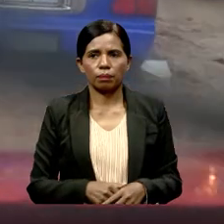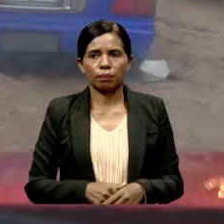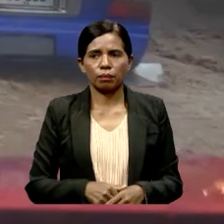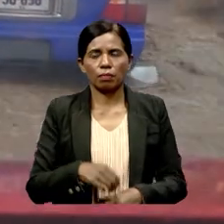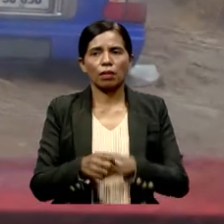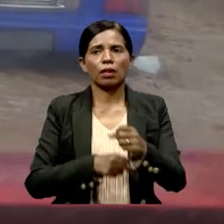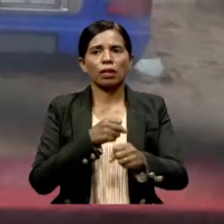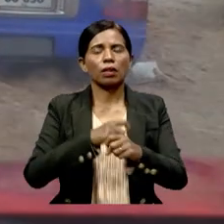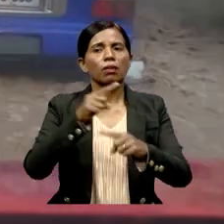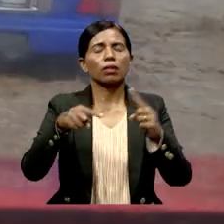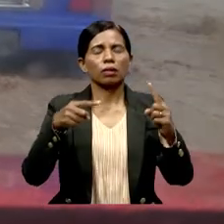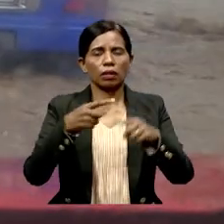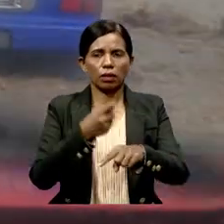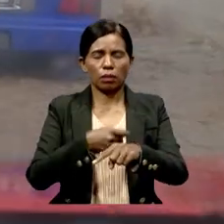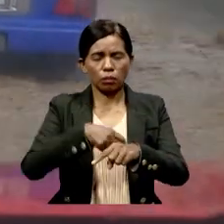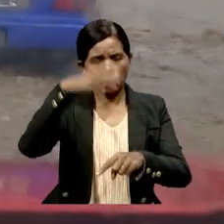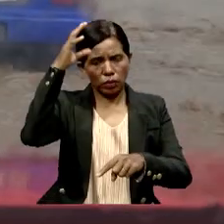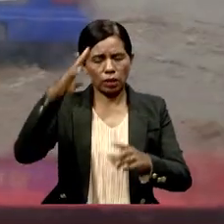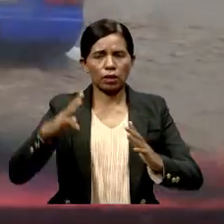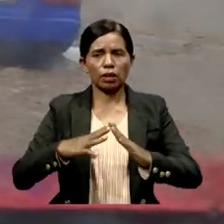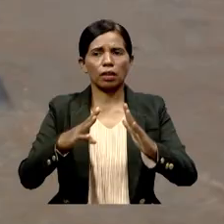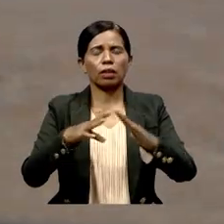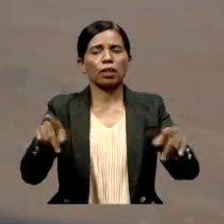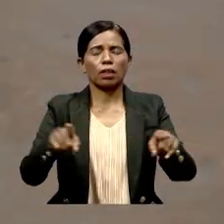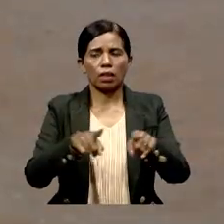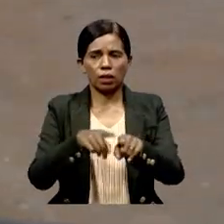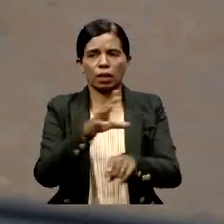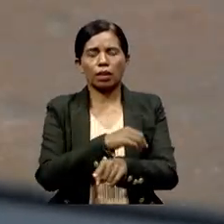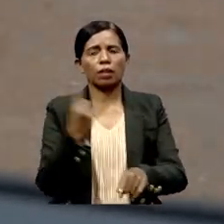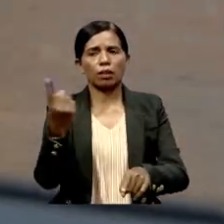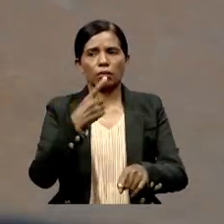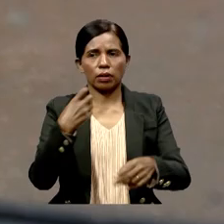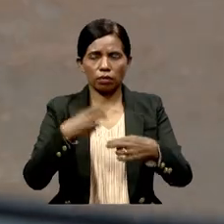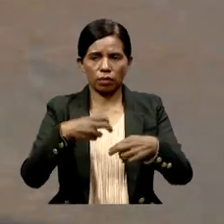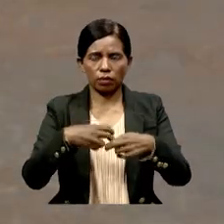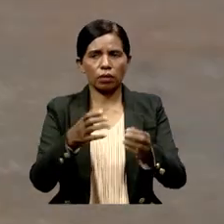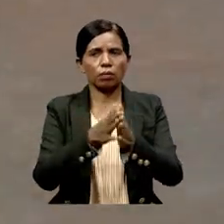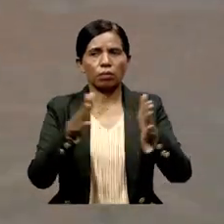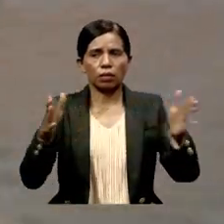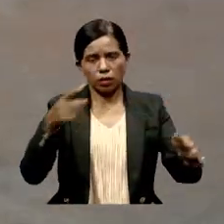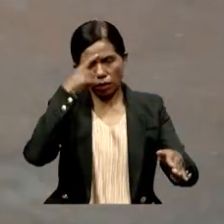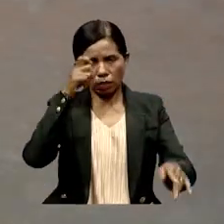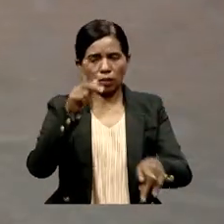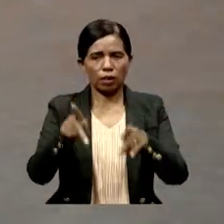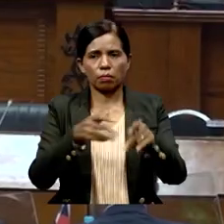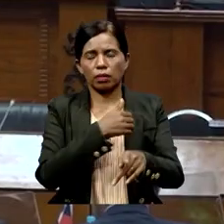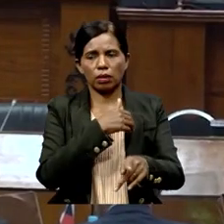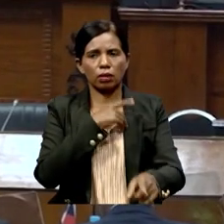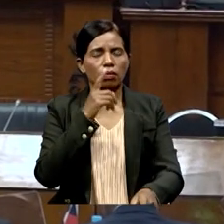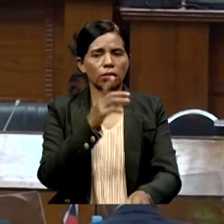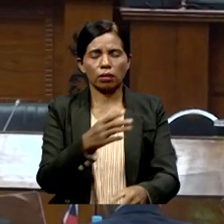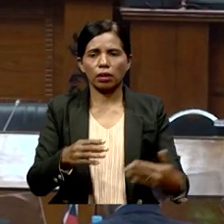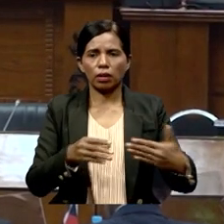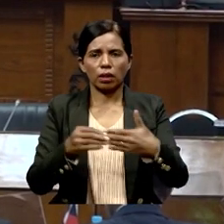Kadatinan banjira to tempo udang cidade de Dili nebe hanesan capital nasang, sempre sai risco ba inundação tamo comunidade sedau organizado.